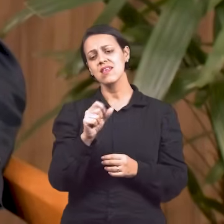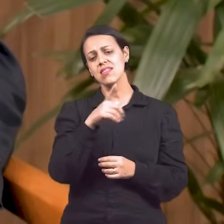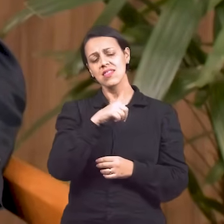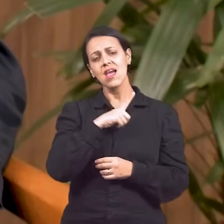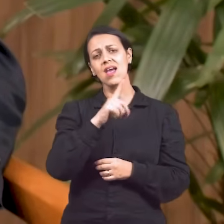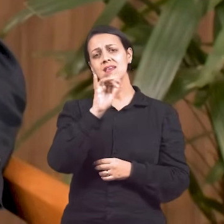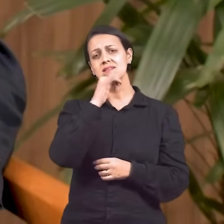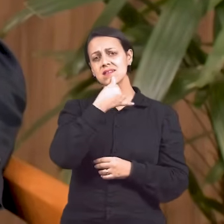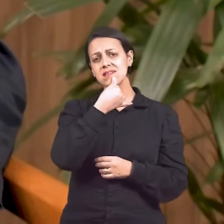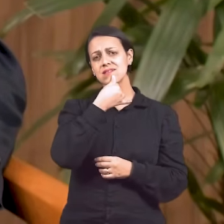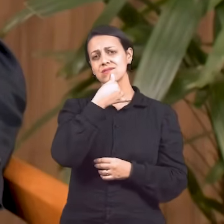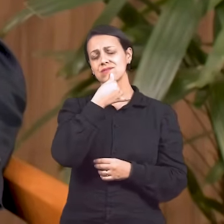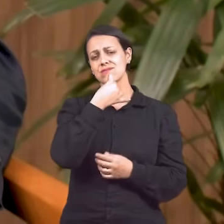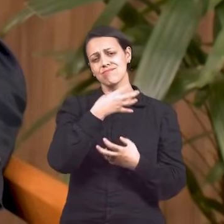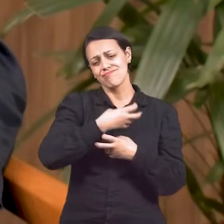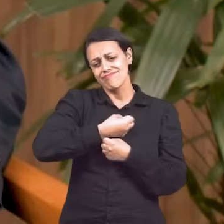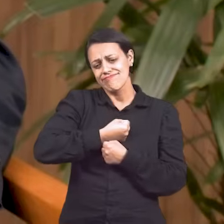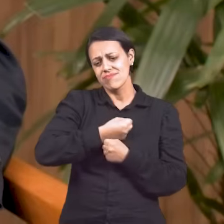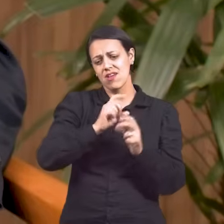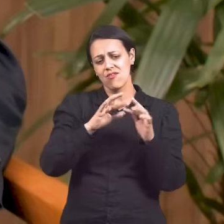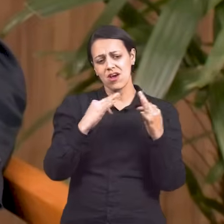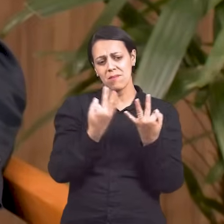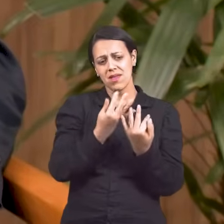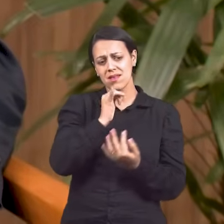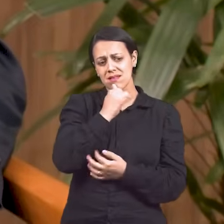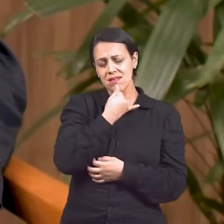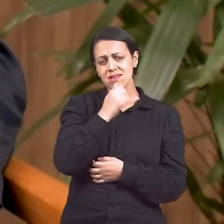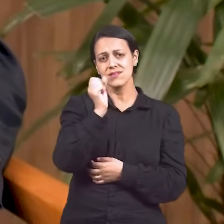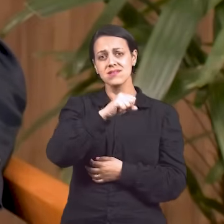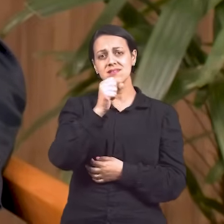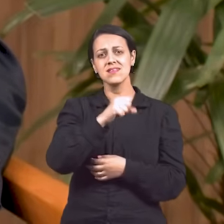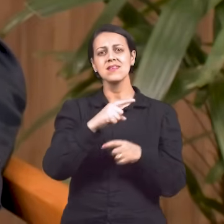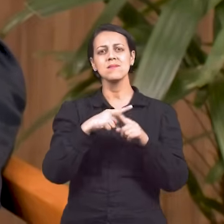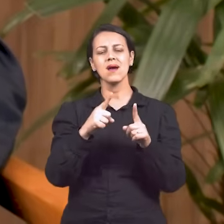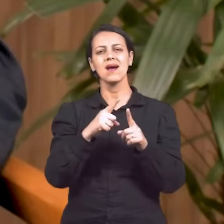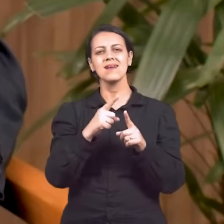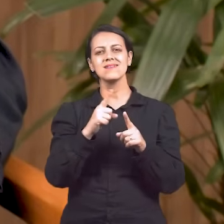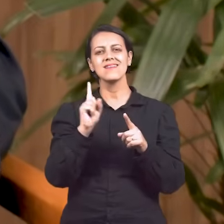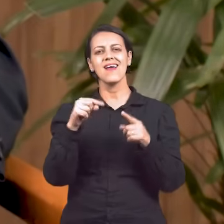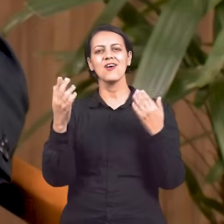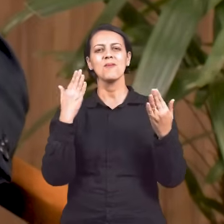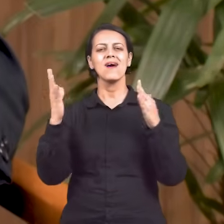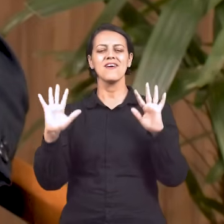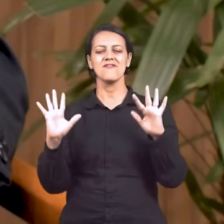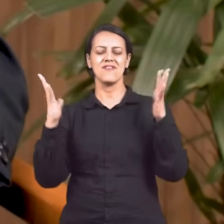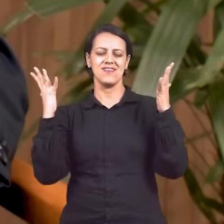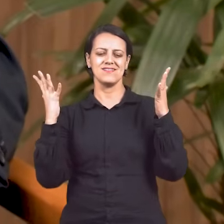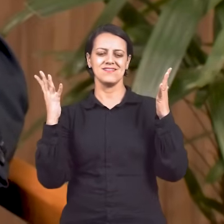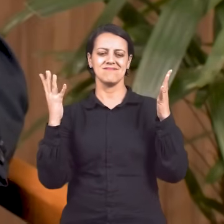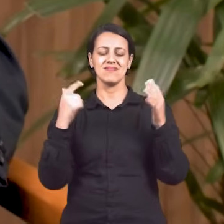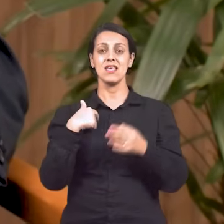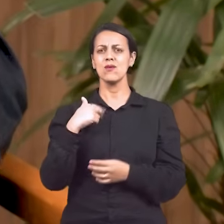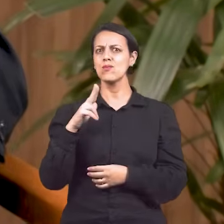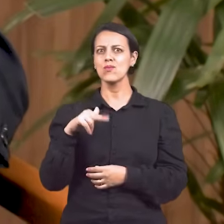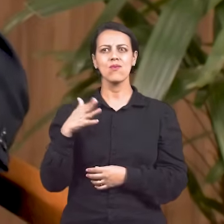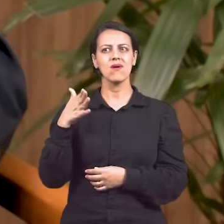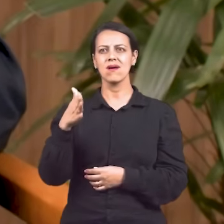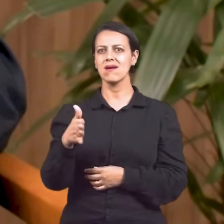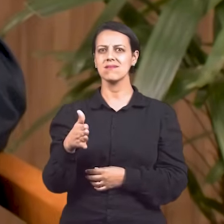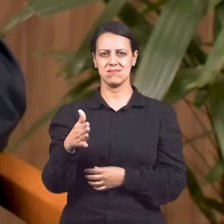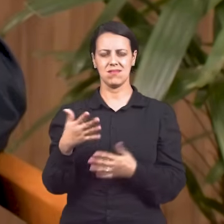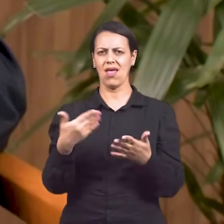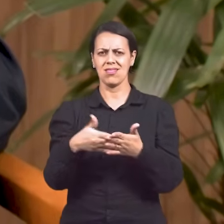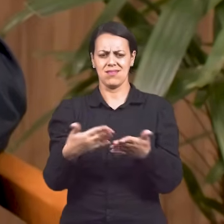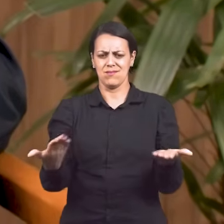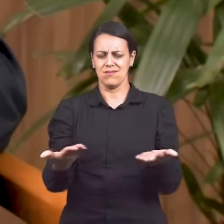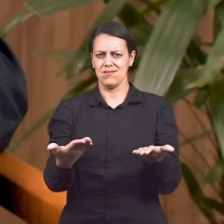festa. Claro que existe a tristeza, né? Ali, familiar, mas ali foi uma